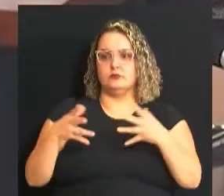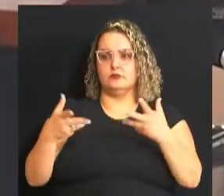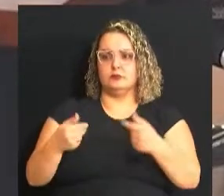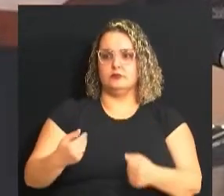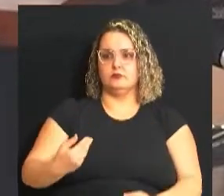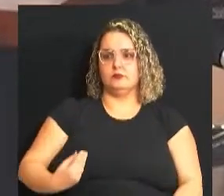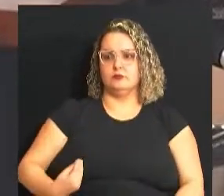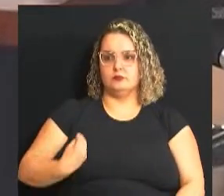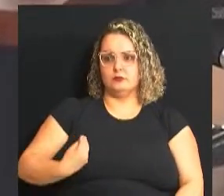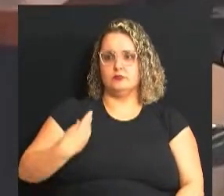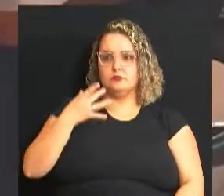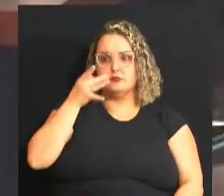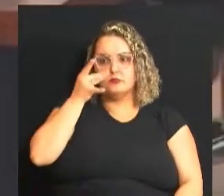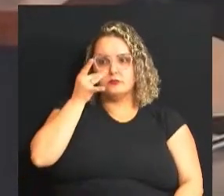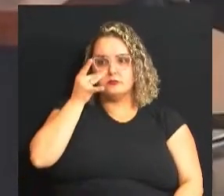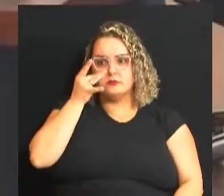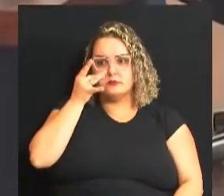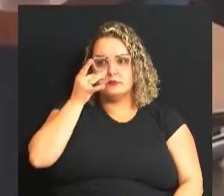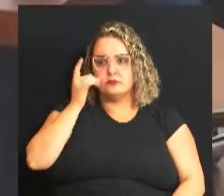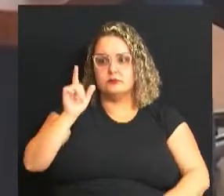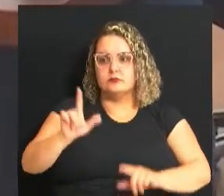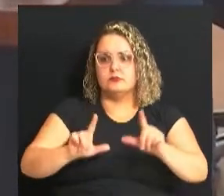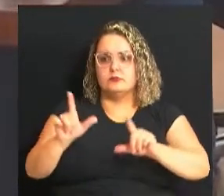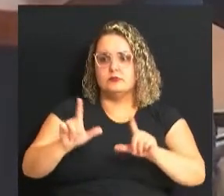nosso público na TV.